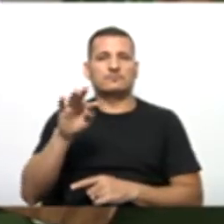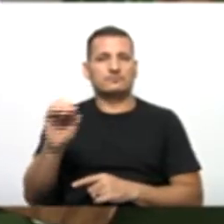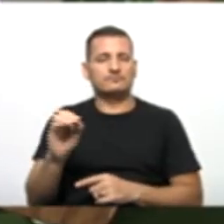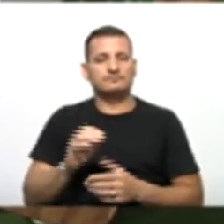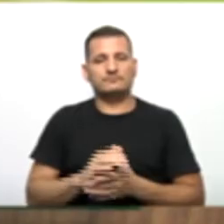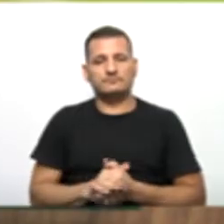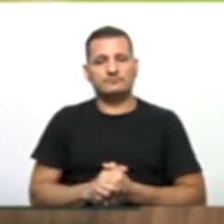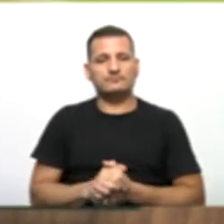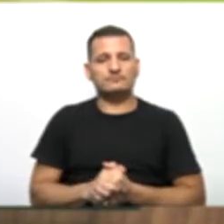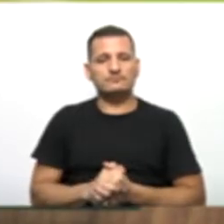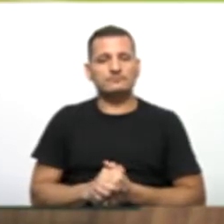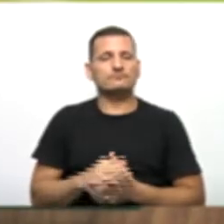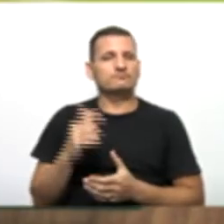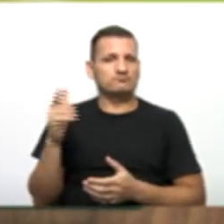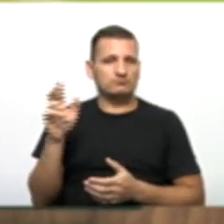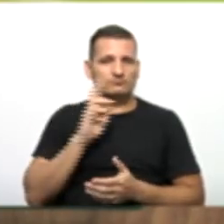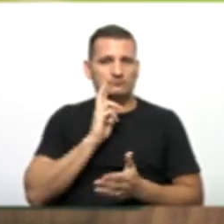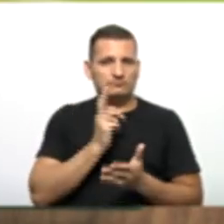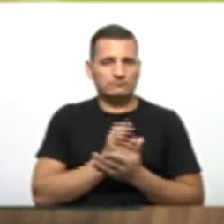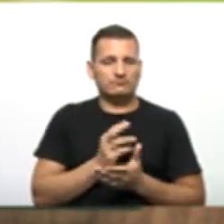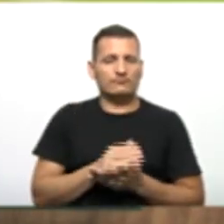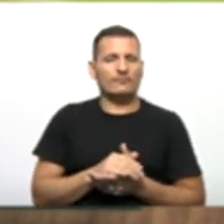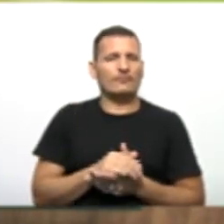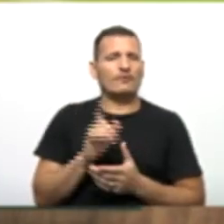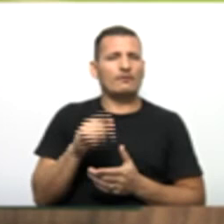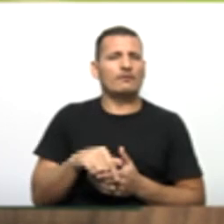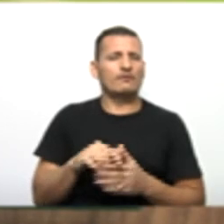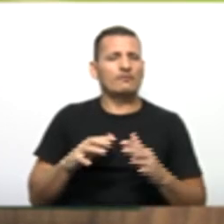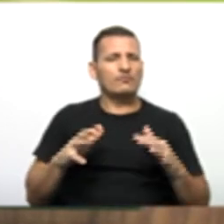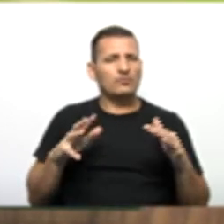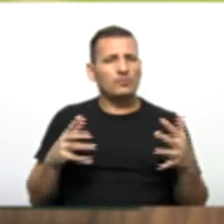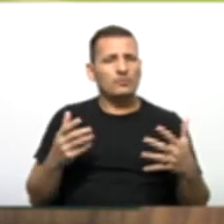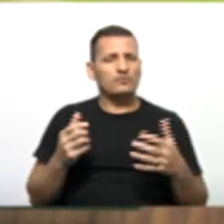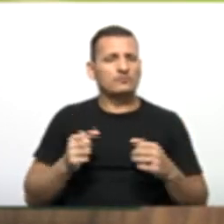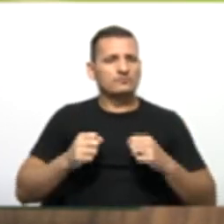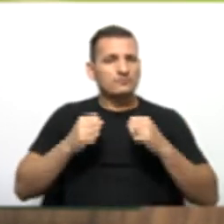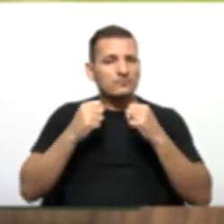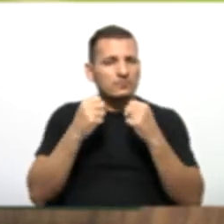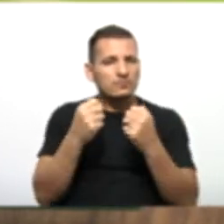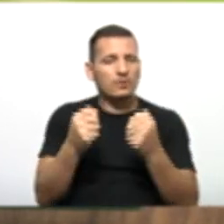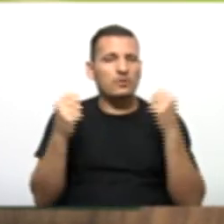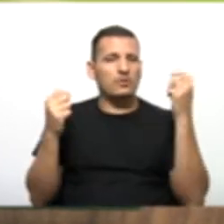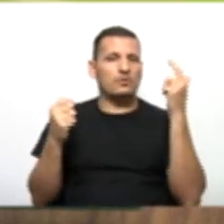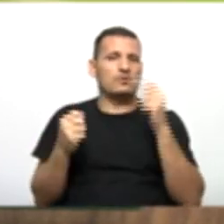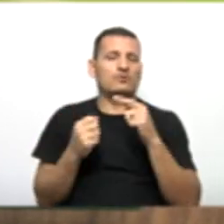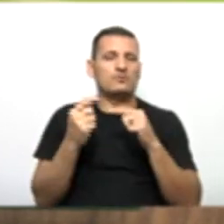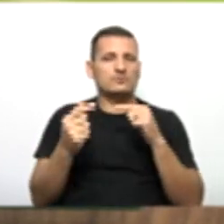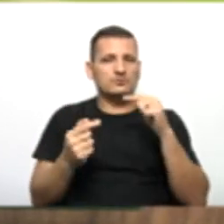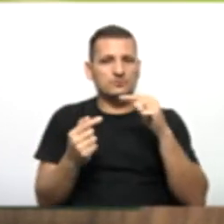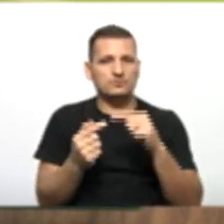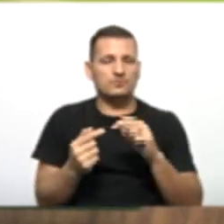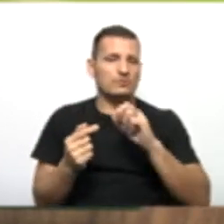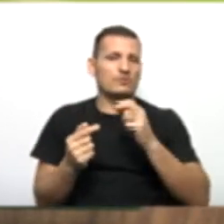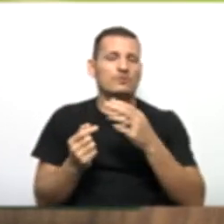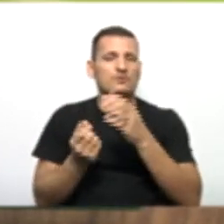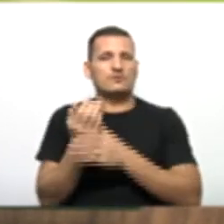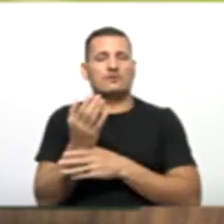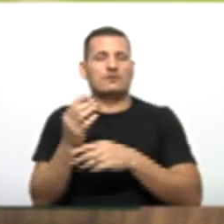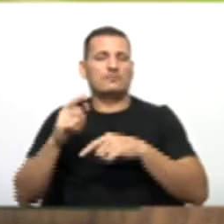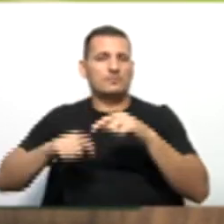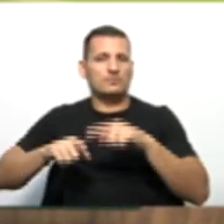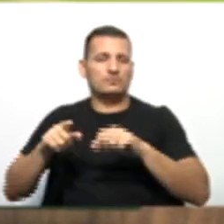Temos também projeto. É todo o esforço que se faz para conseguir alcançar um objetivo ou criar um produto